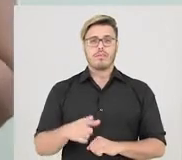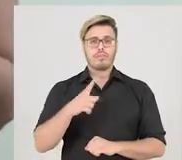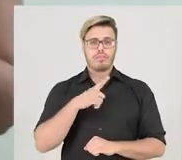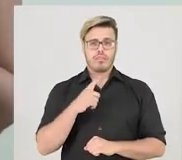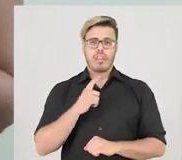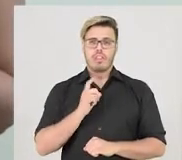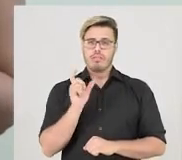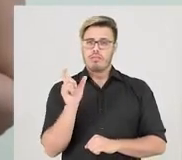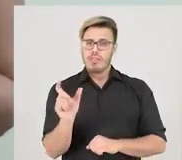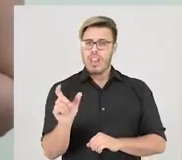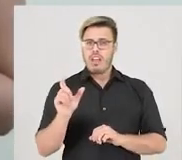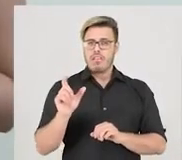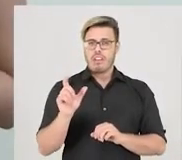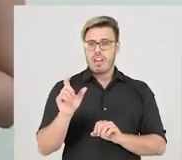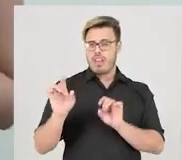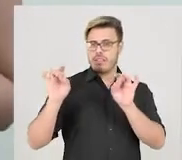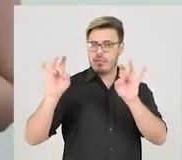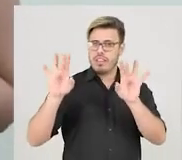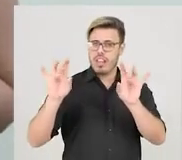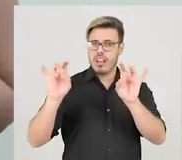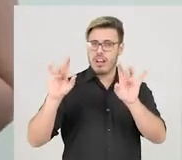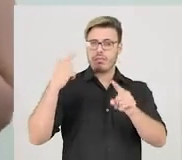nossa